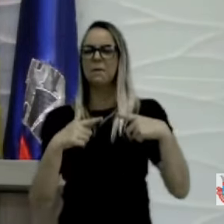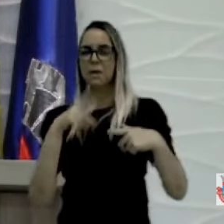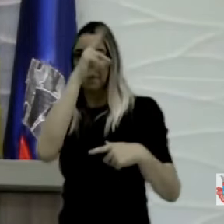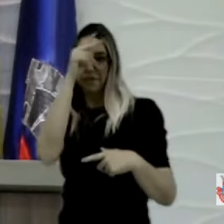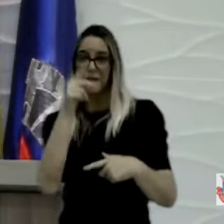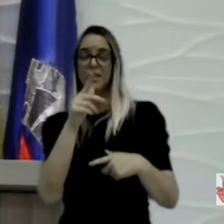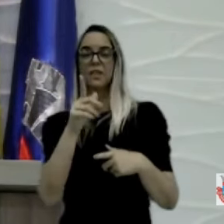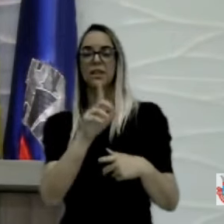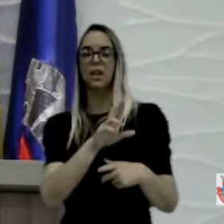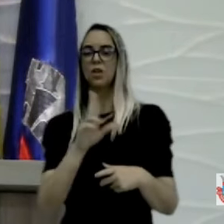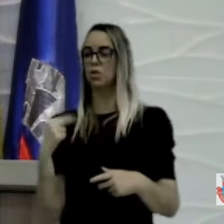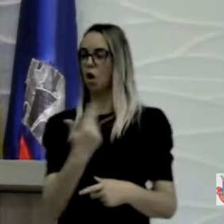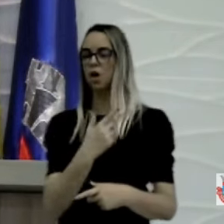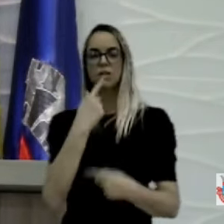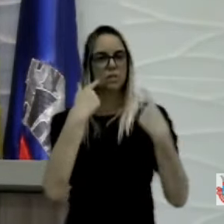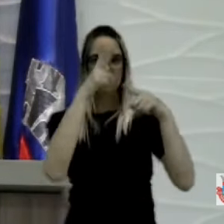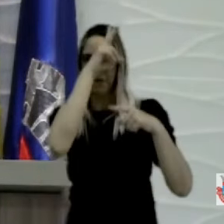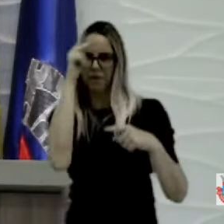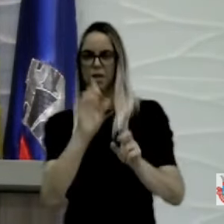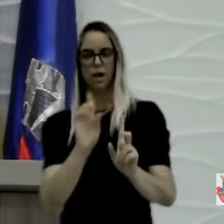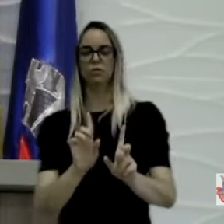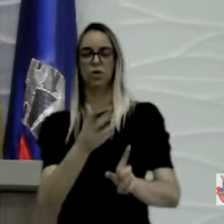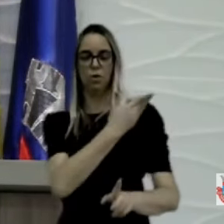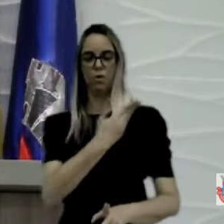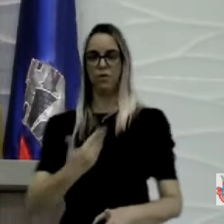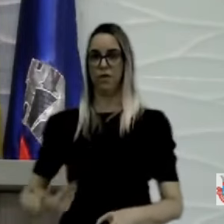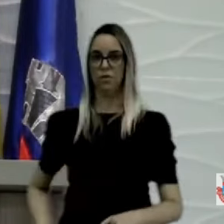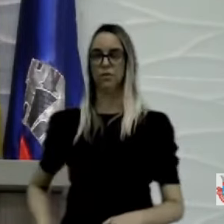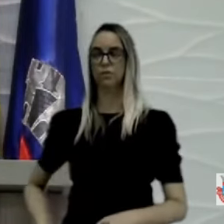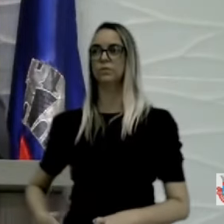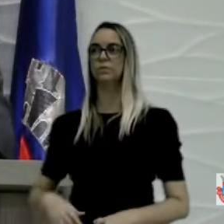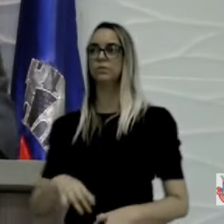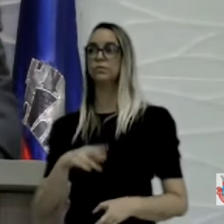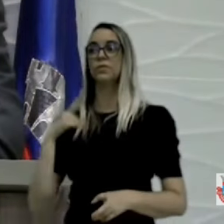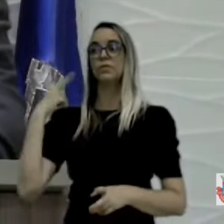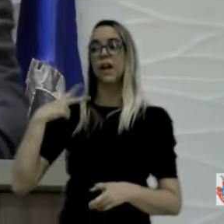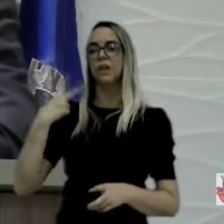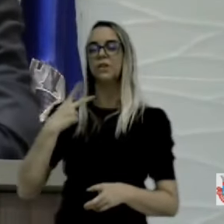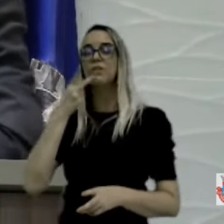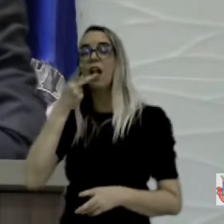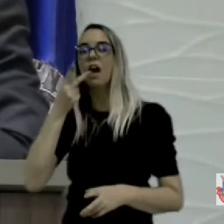da gestão, nunca desmerecemos ninguém. Esse vereador aqui, quem falava?